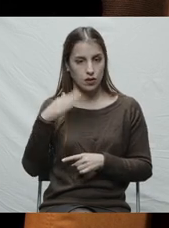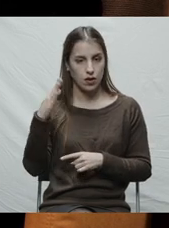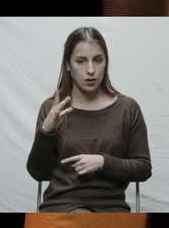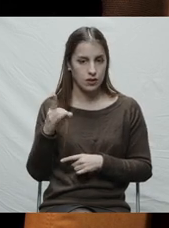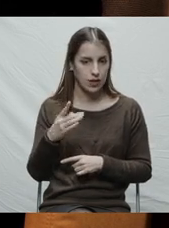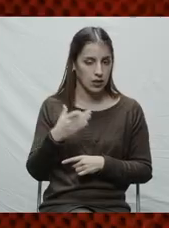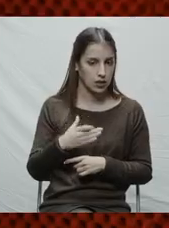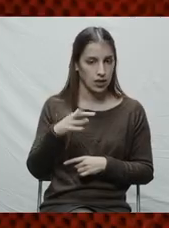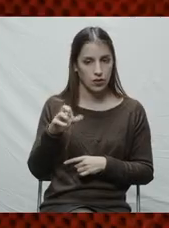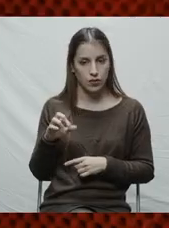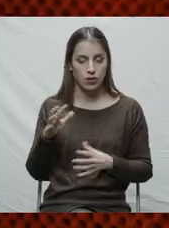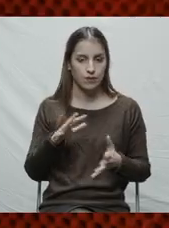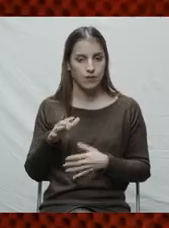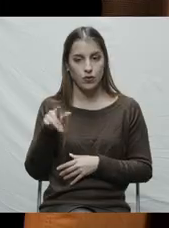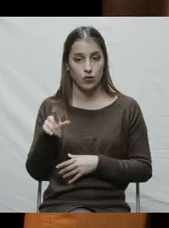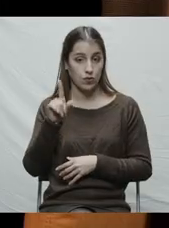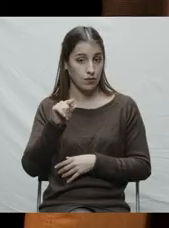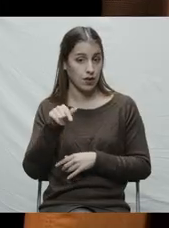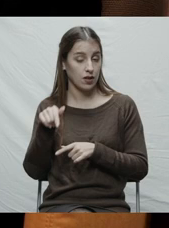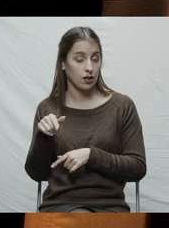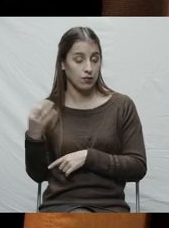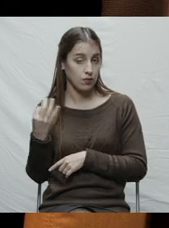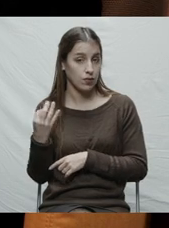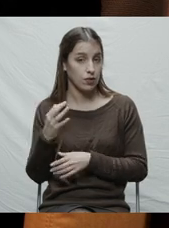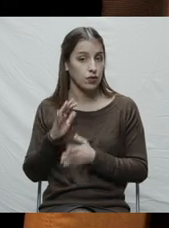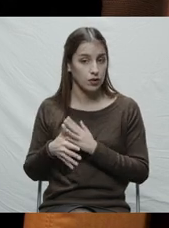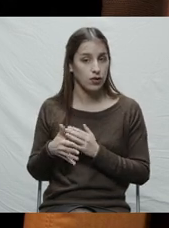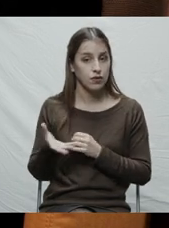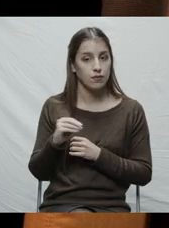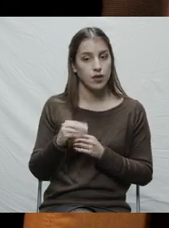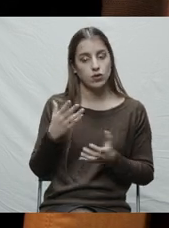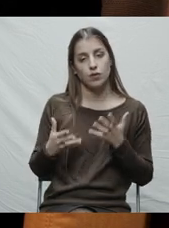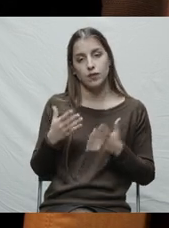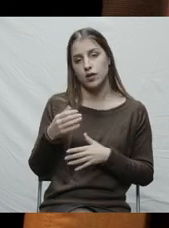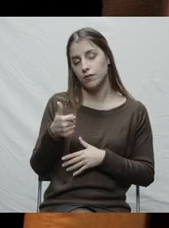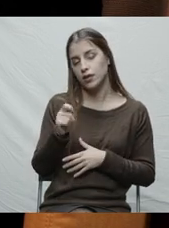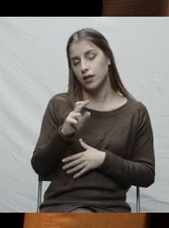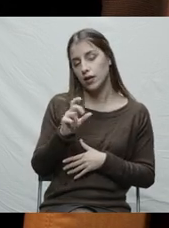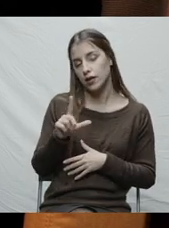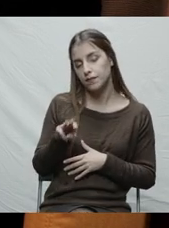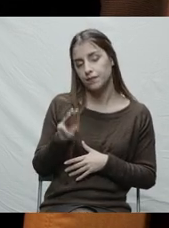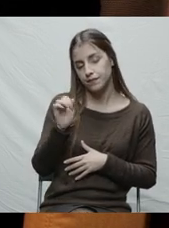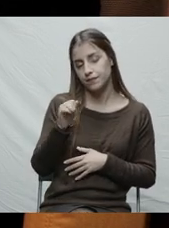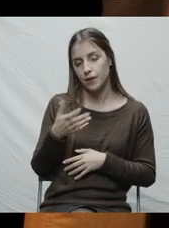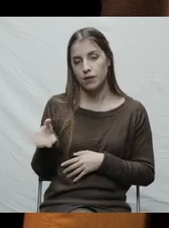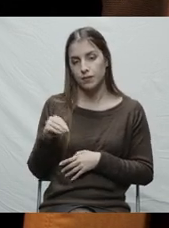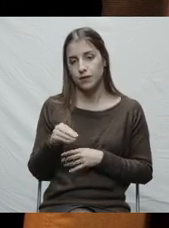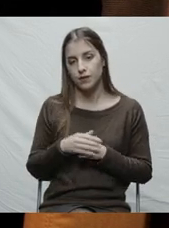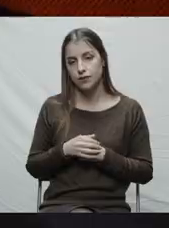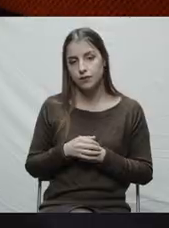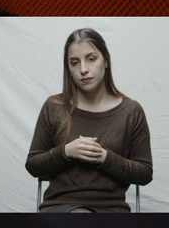na escola de dança. E encontras isso muito aqui no Porto também. Ah, sim? Sentes isso? Mais do que em Berlim. Sim. Com sim, muito mais. Não. Claro,